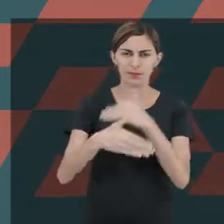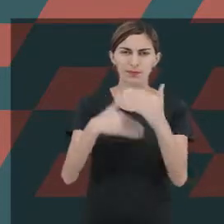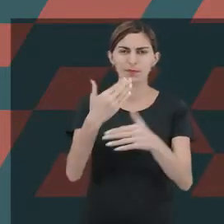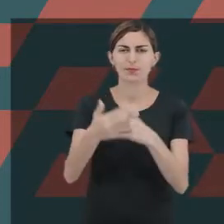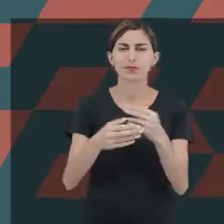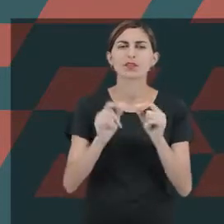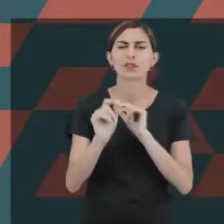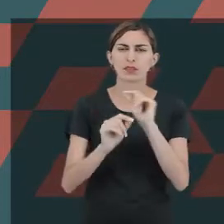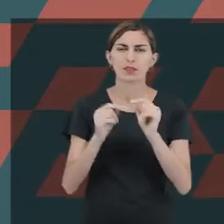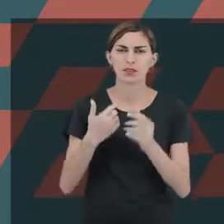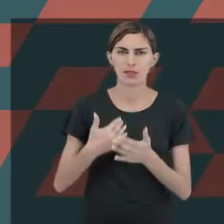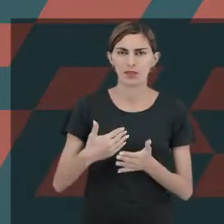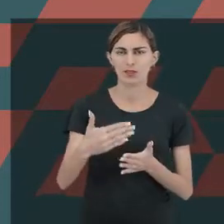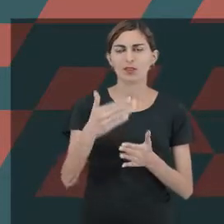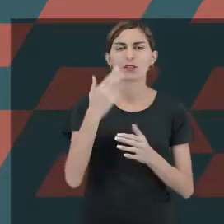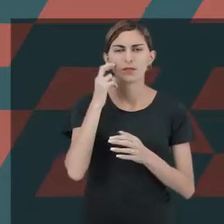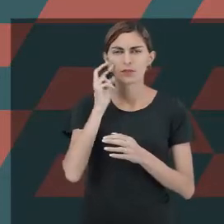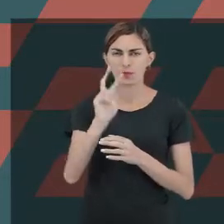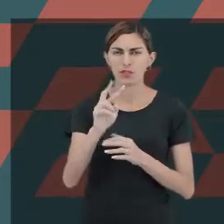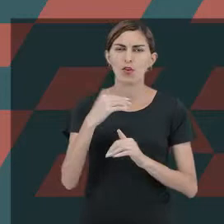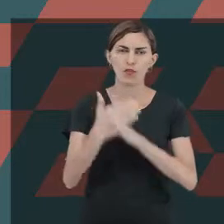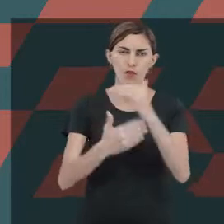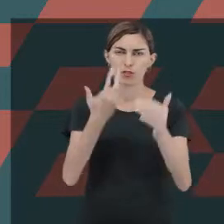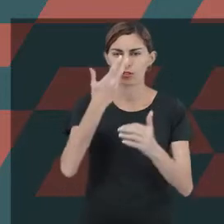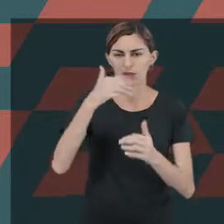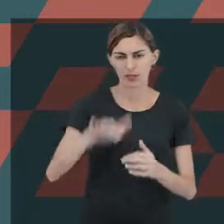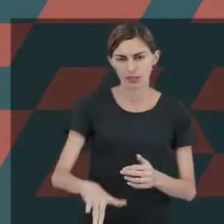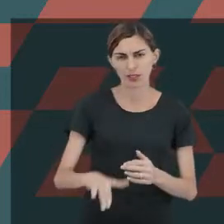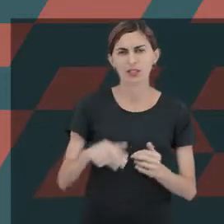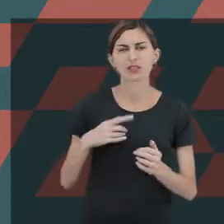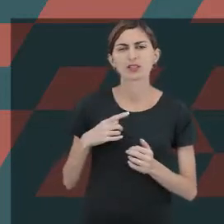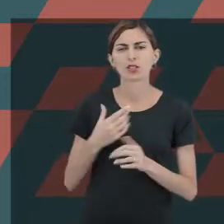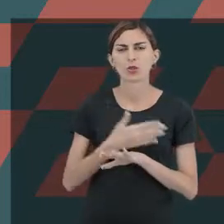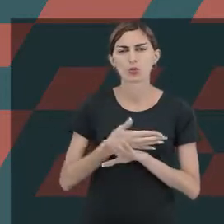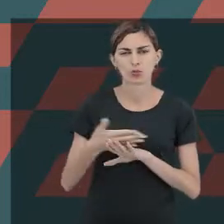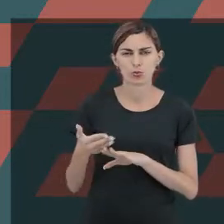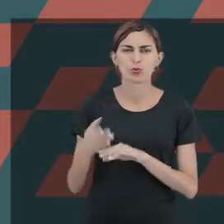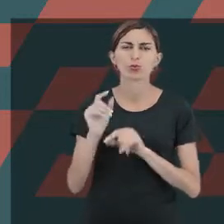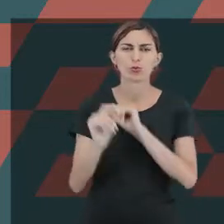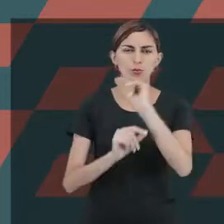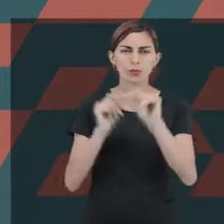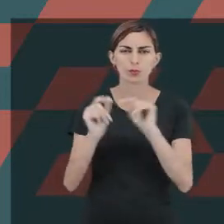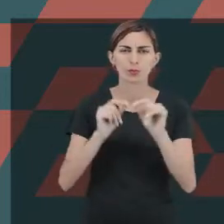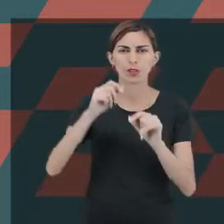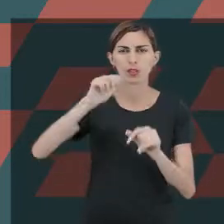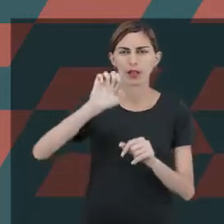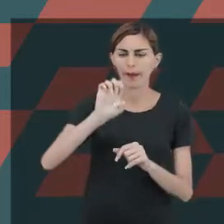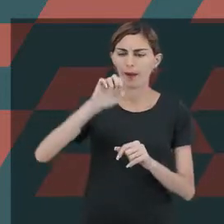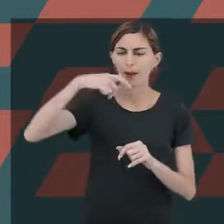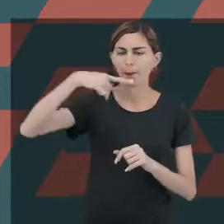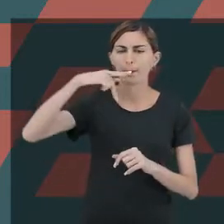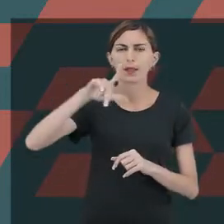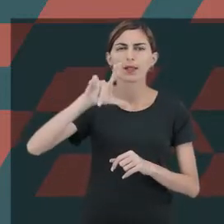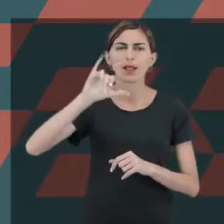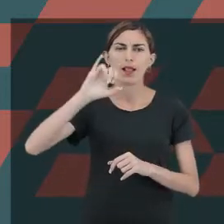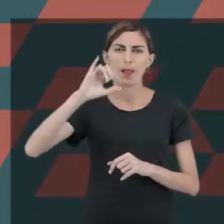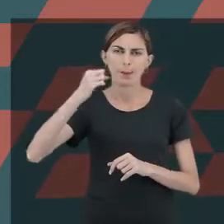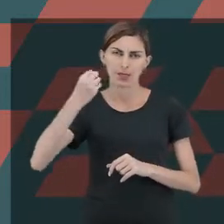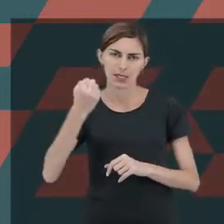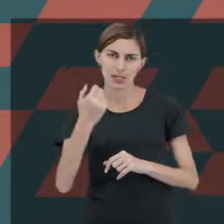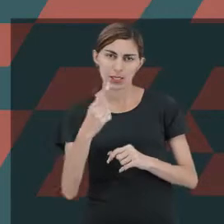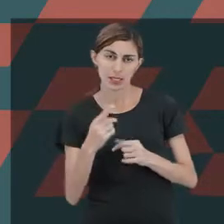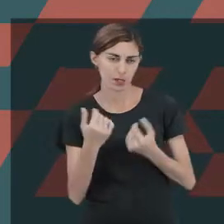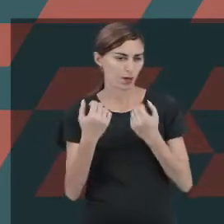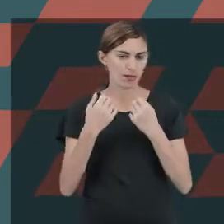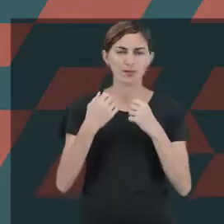que vem interferindo muito na evolução das crianças, é que a frequência ou a prevalência de epilepsia nessa população é muito alta. O primeiro estudo